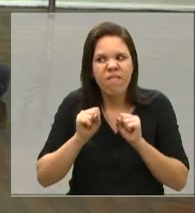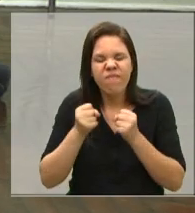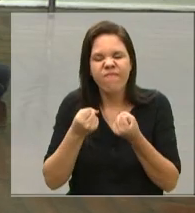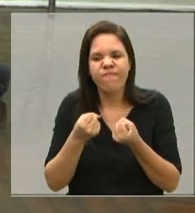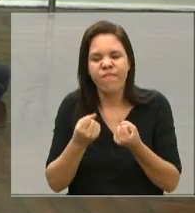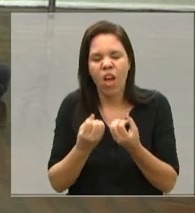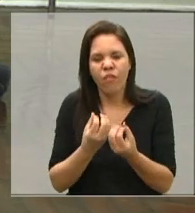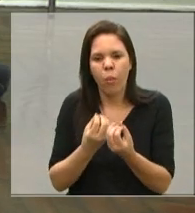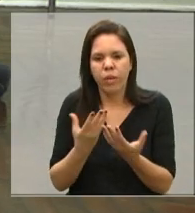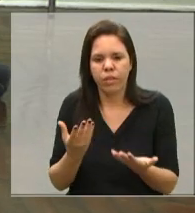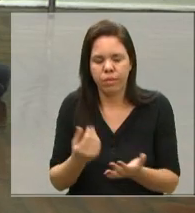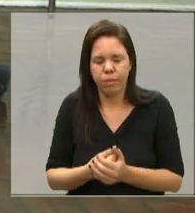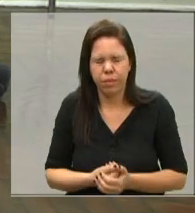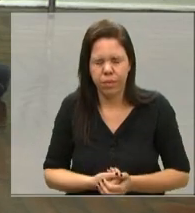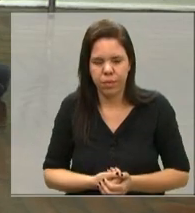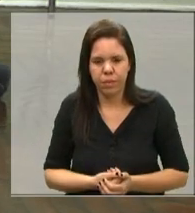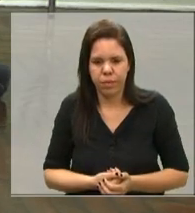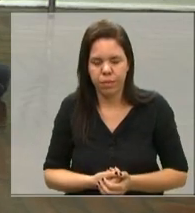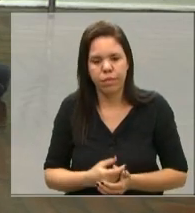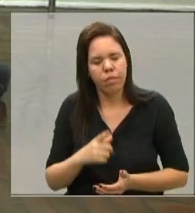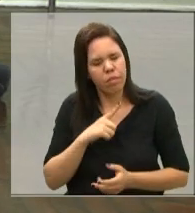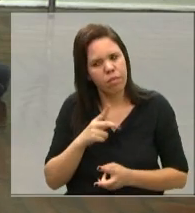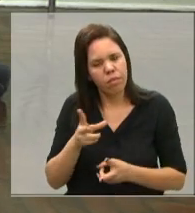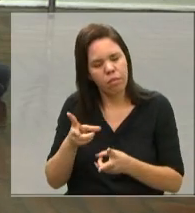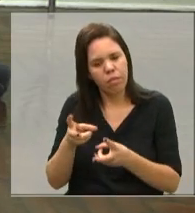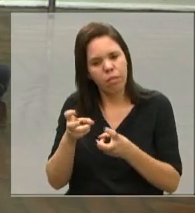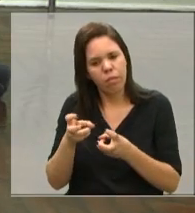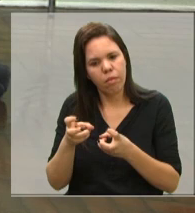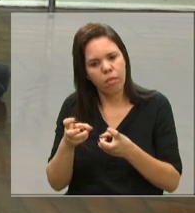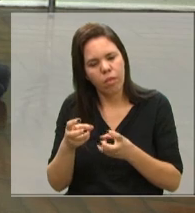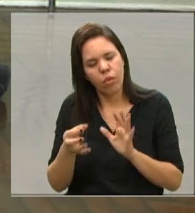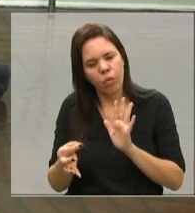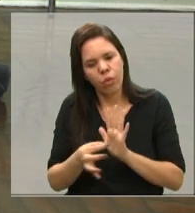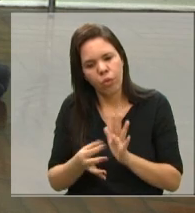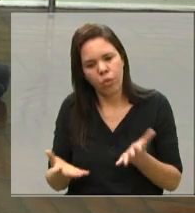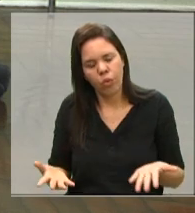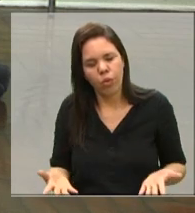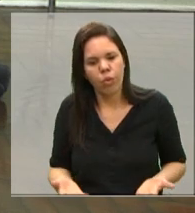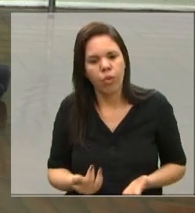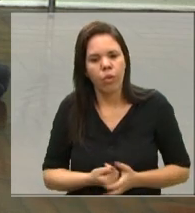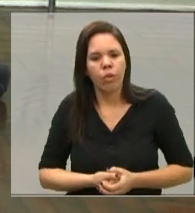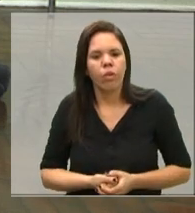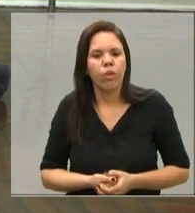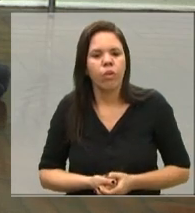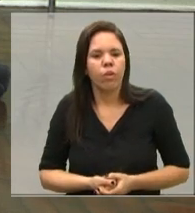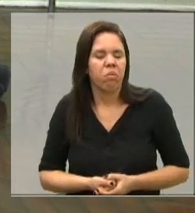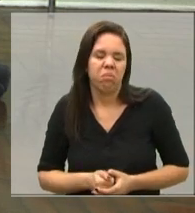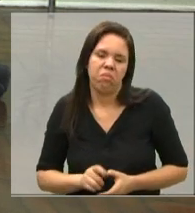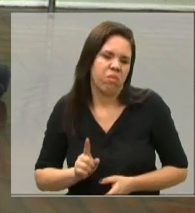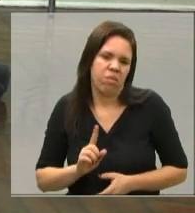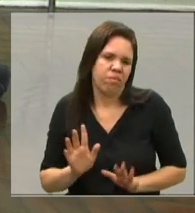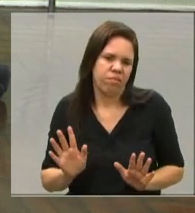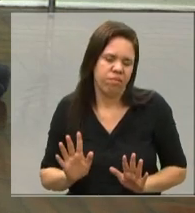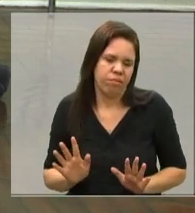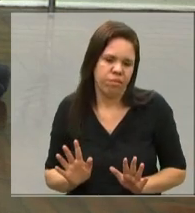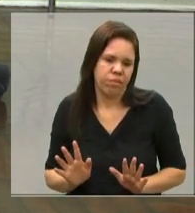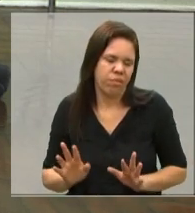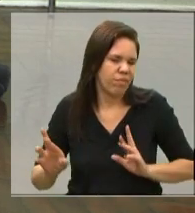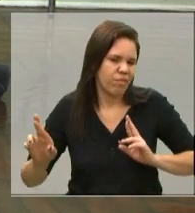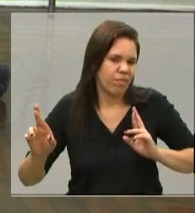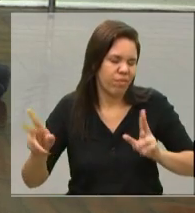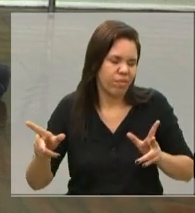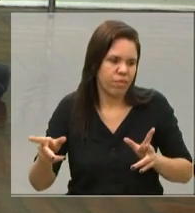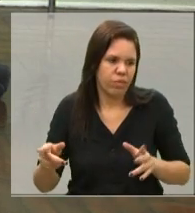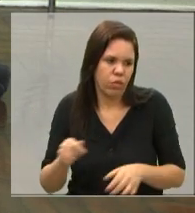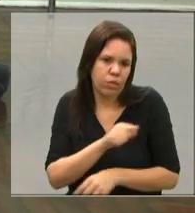informações? Então, eu tenho uma percepção, não é um dado, mas não, ele não é